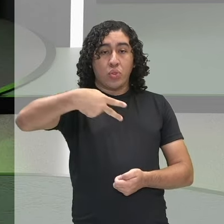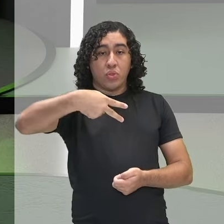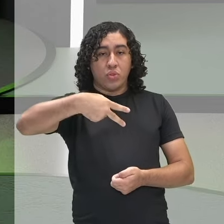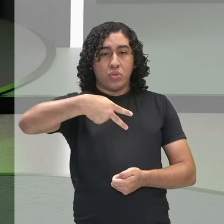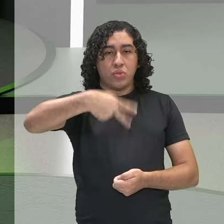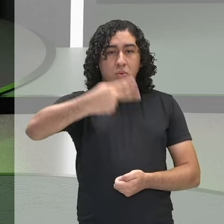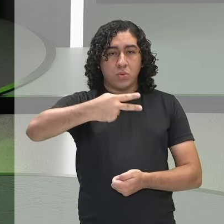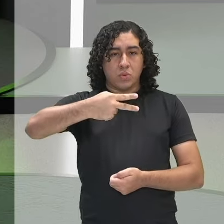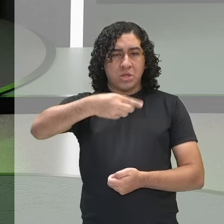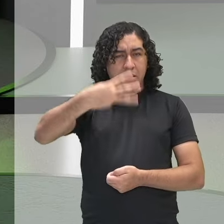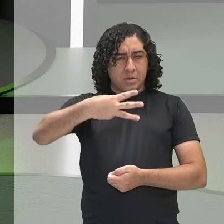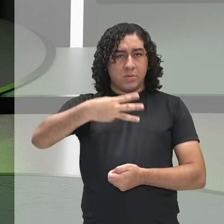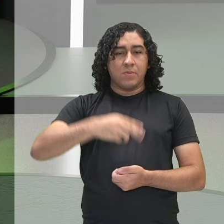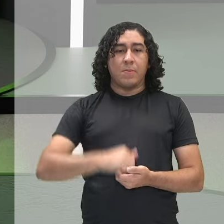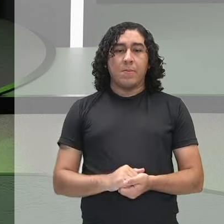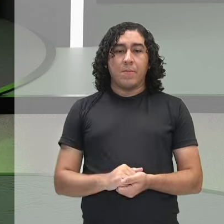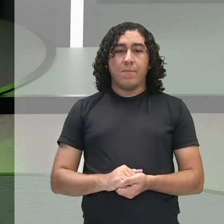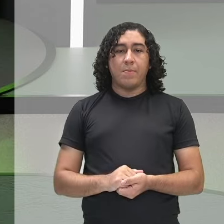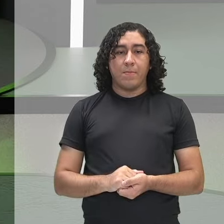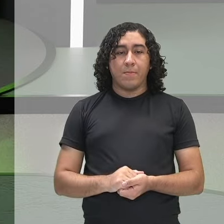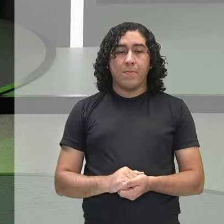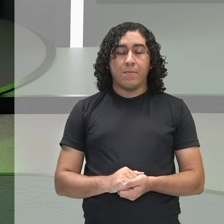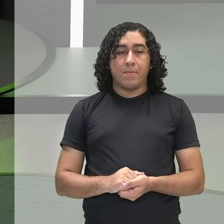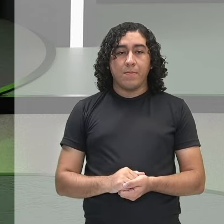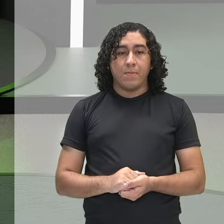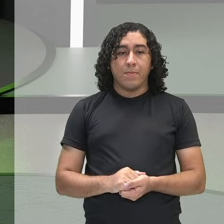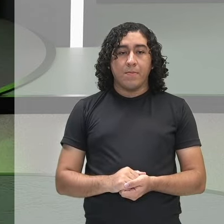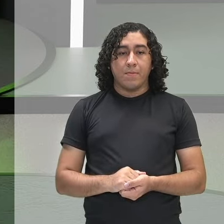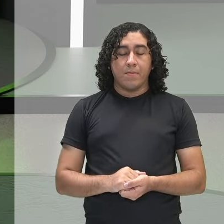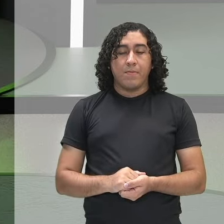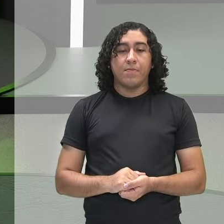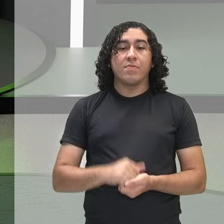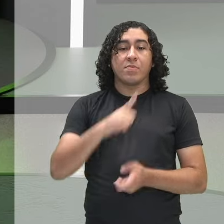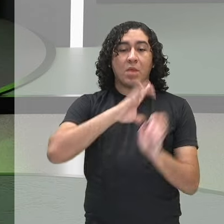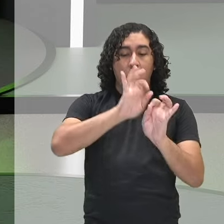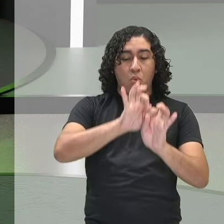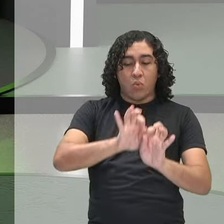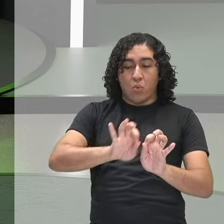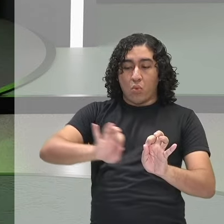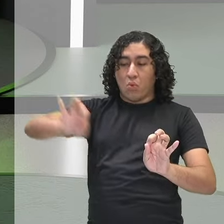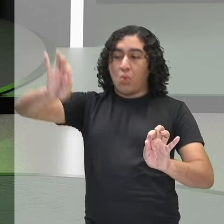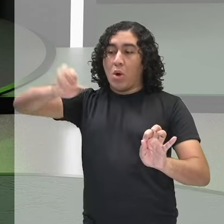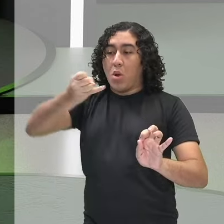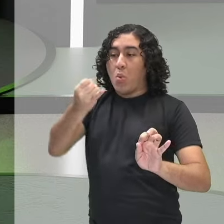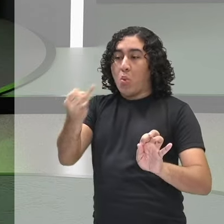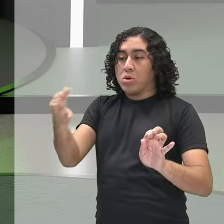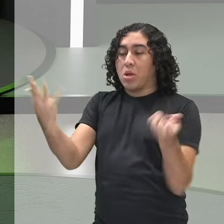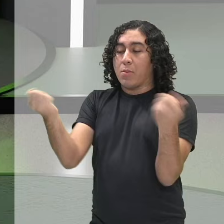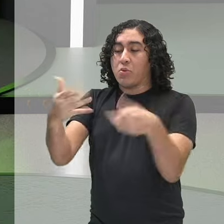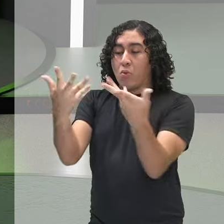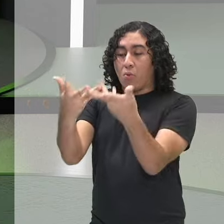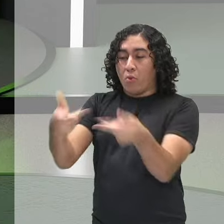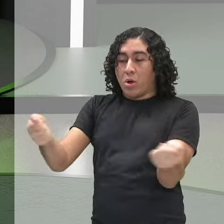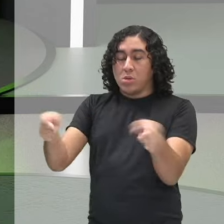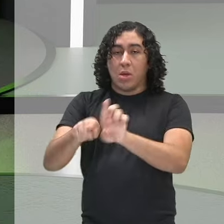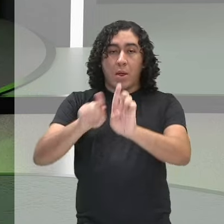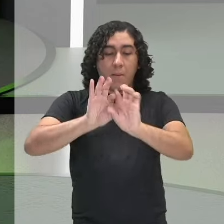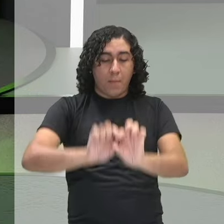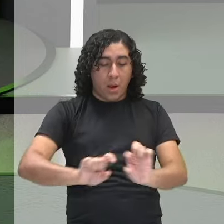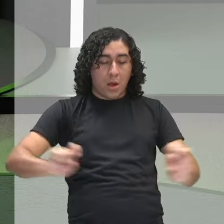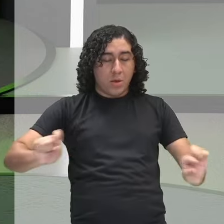né, nós temos subindo a quantidade que pode dissolver e aqui embaixo a temperatura. Aí note que a gente tem um